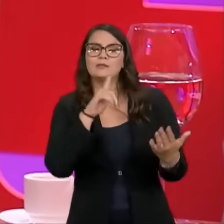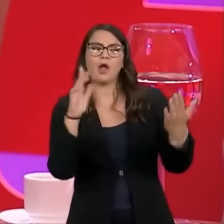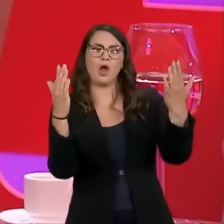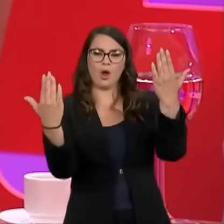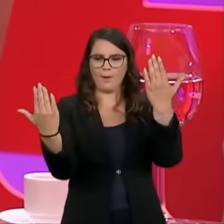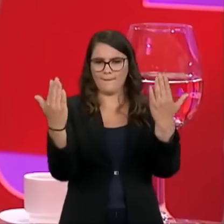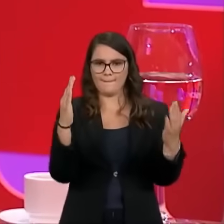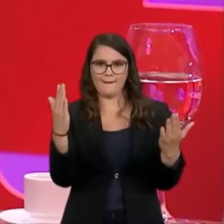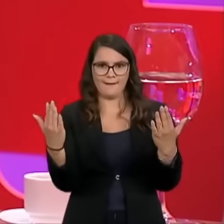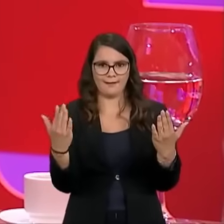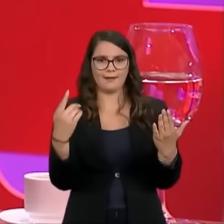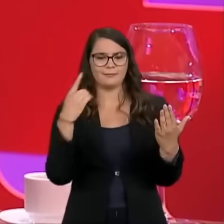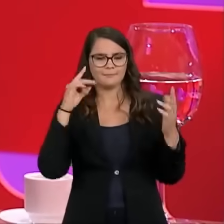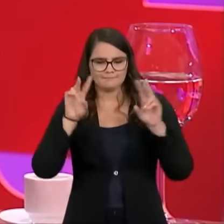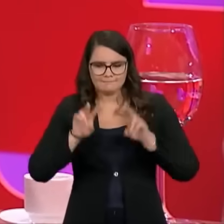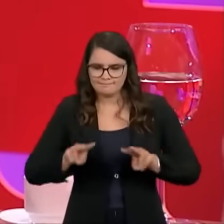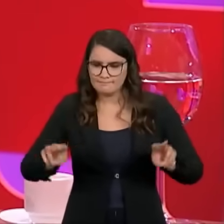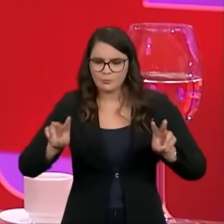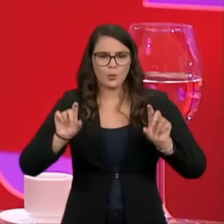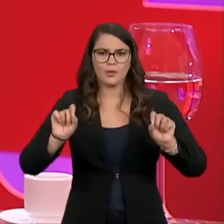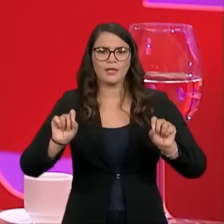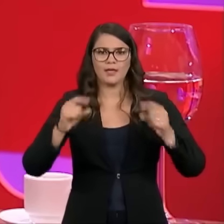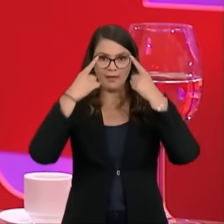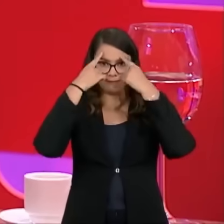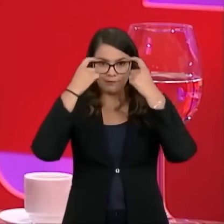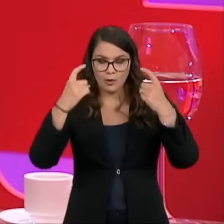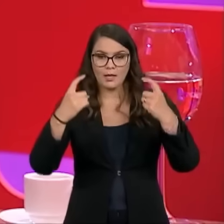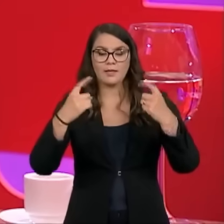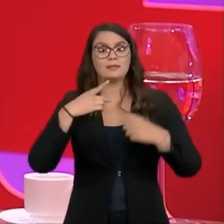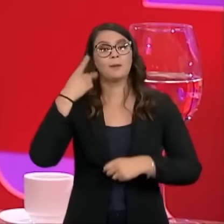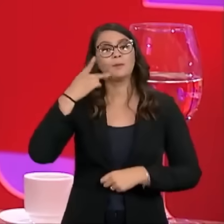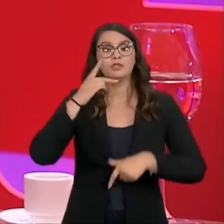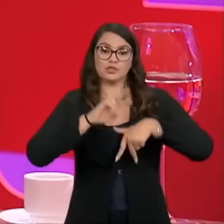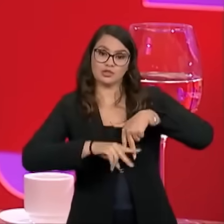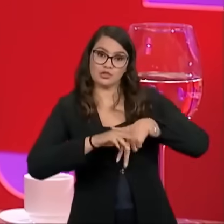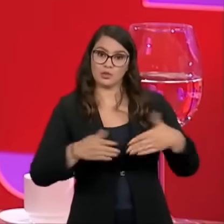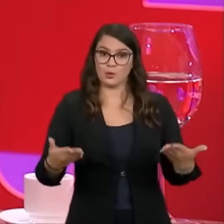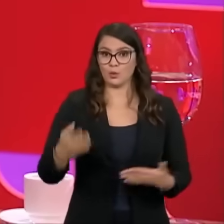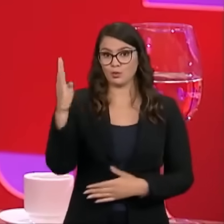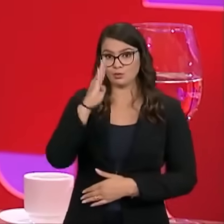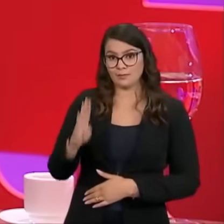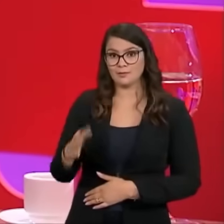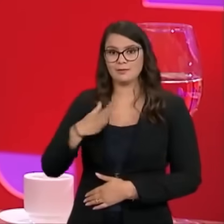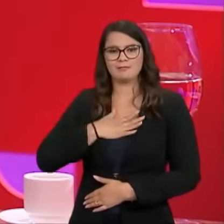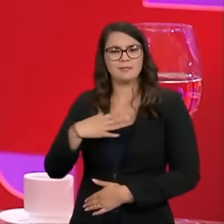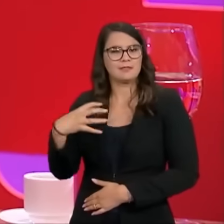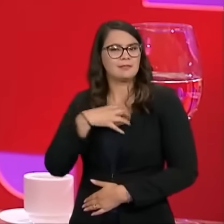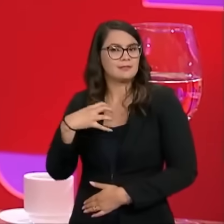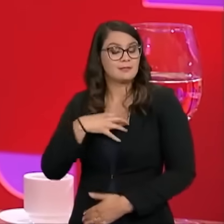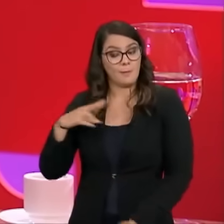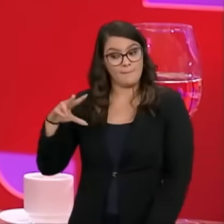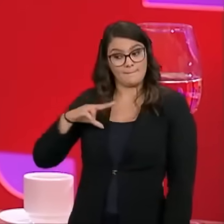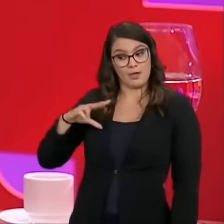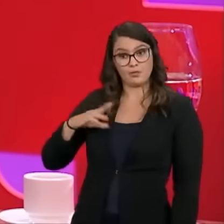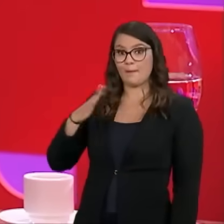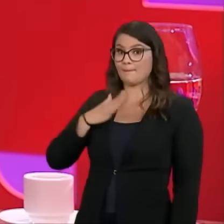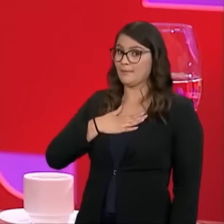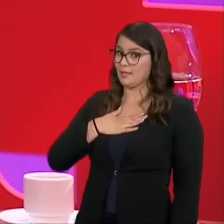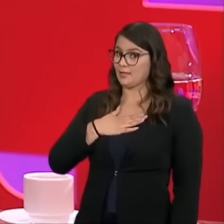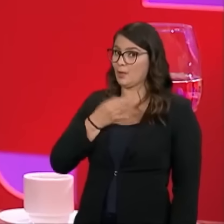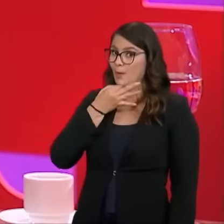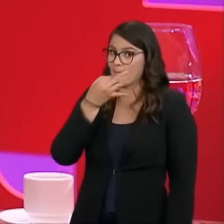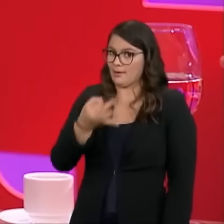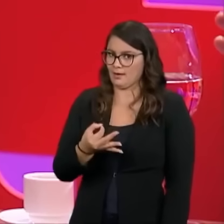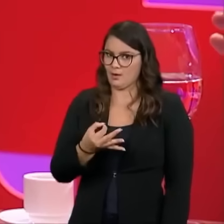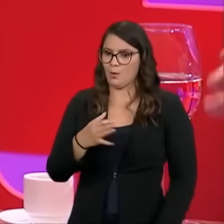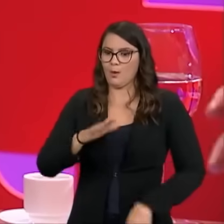ter a fotografia do que é a violência política de gênero hoje no Brasil e do que é a minha sensação particular individual